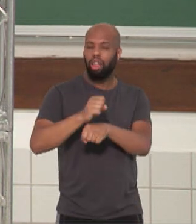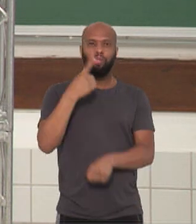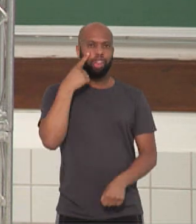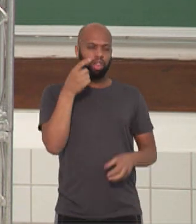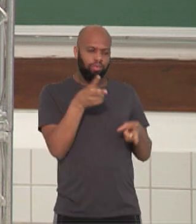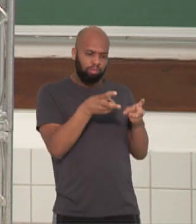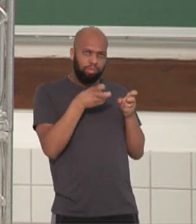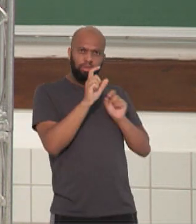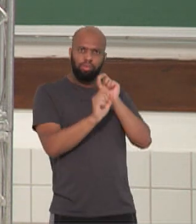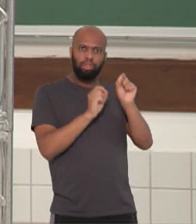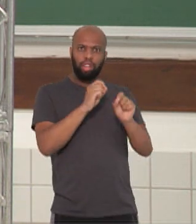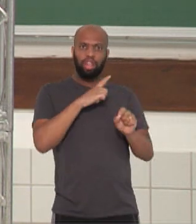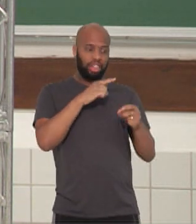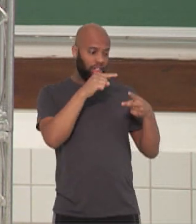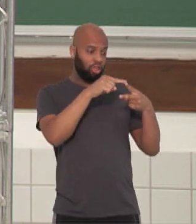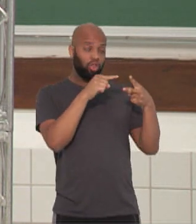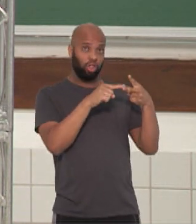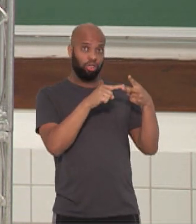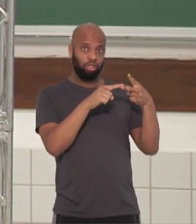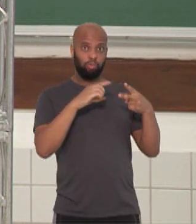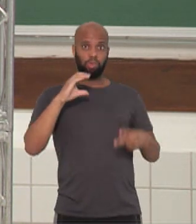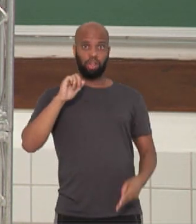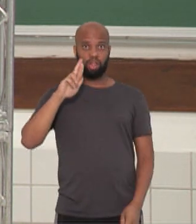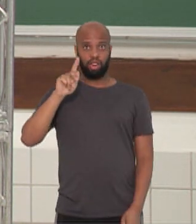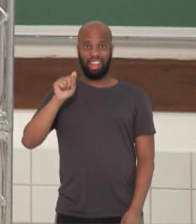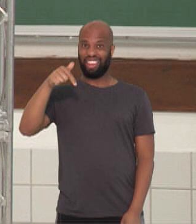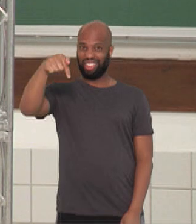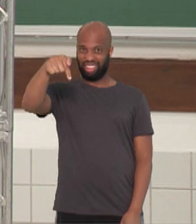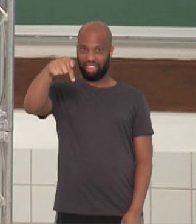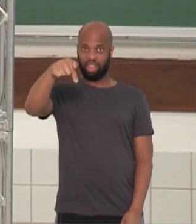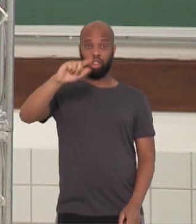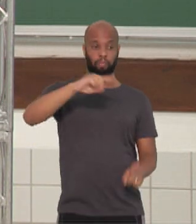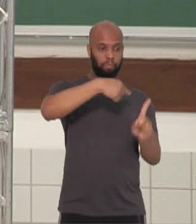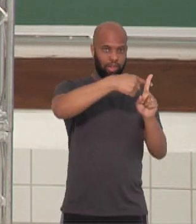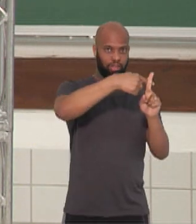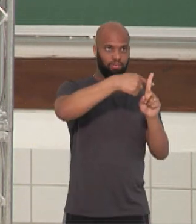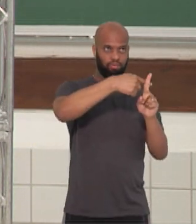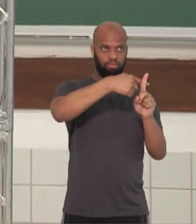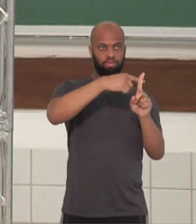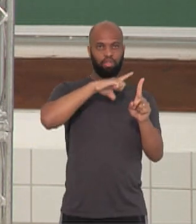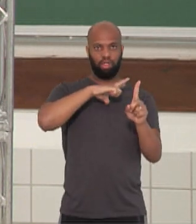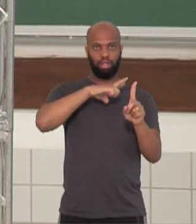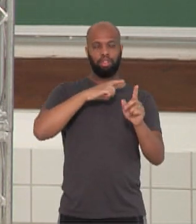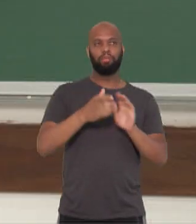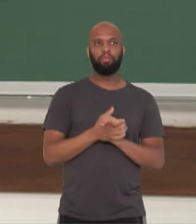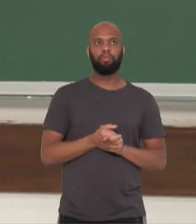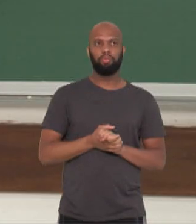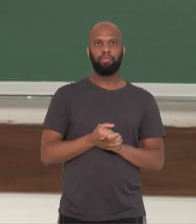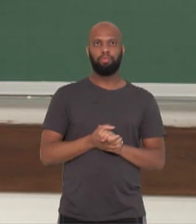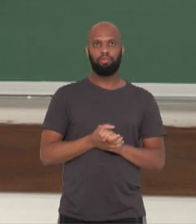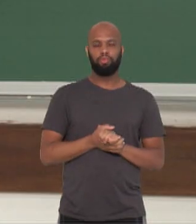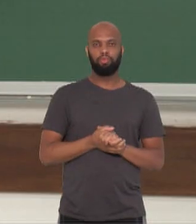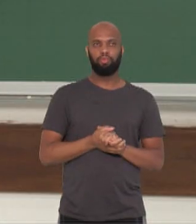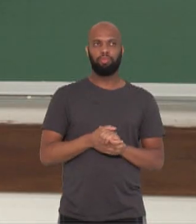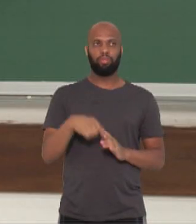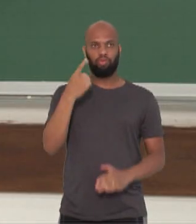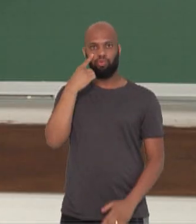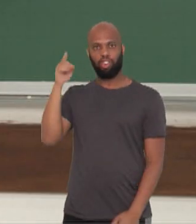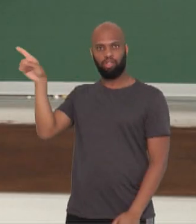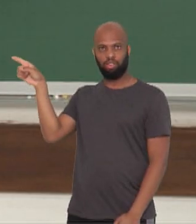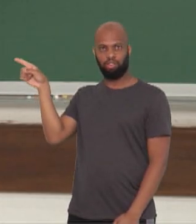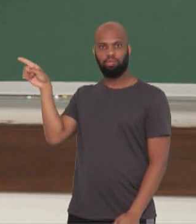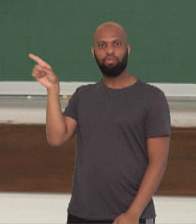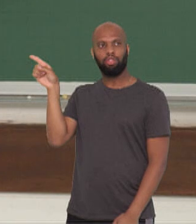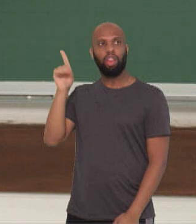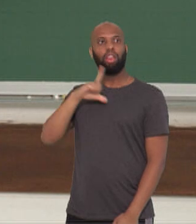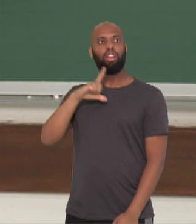existem dois tipos de cargas. As cargas positivas, que, como está colocado aqui no quadro,